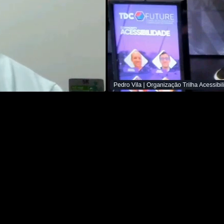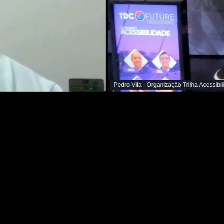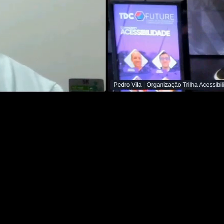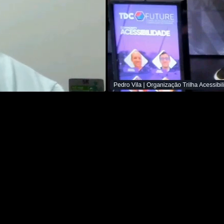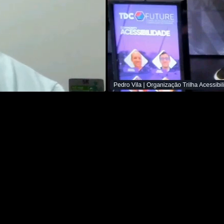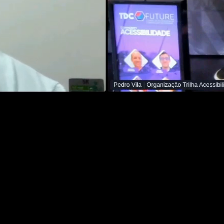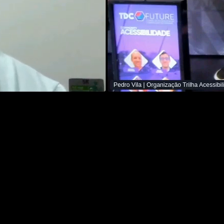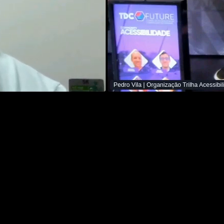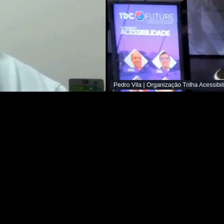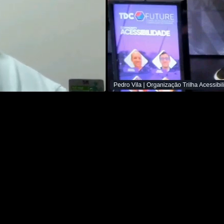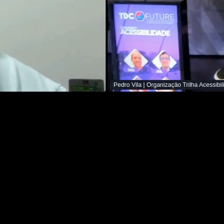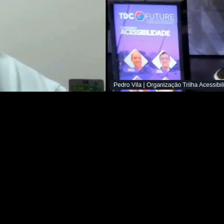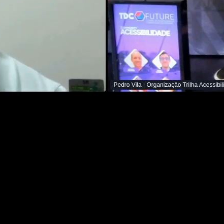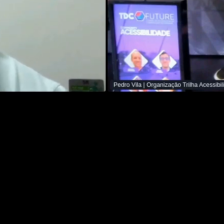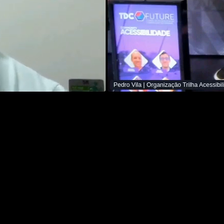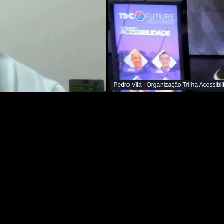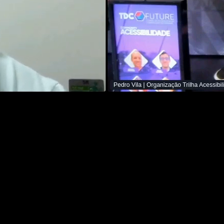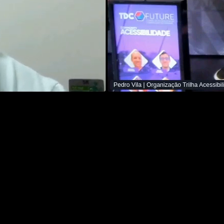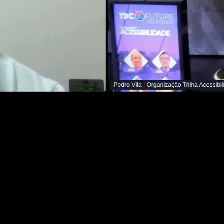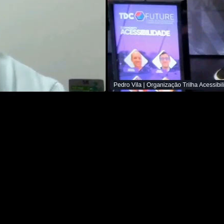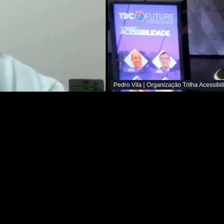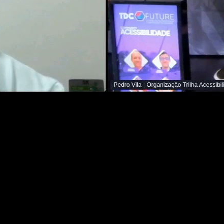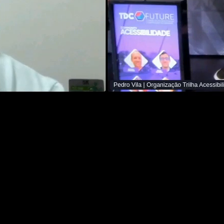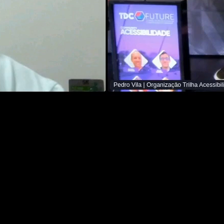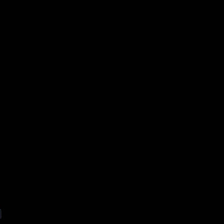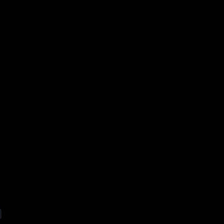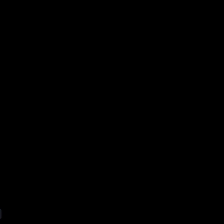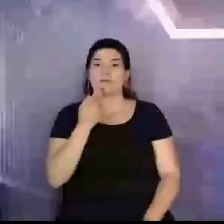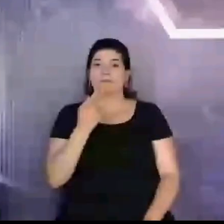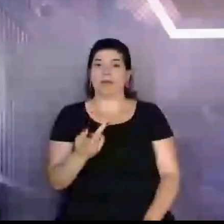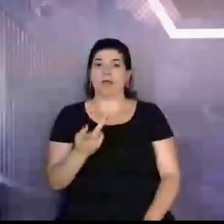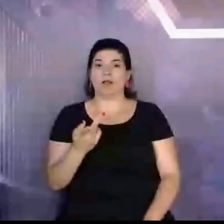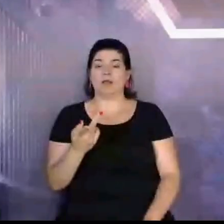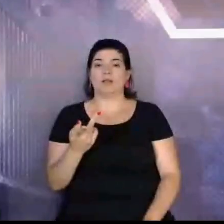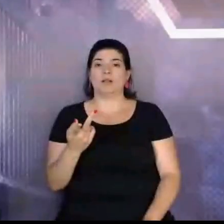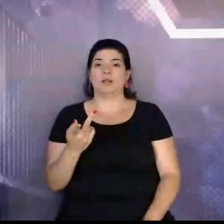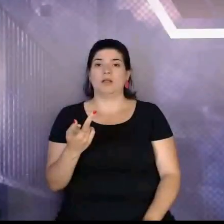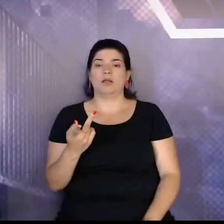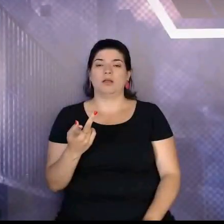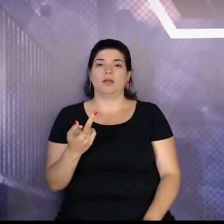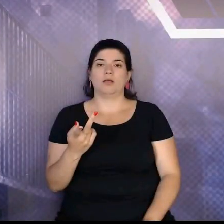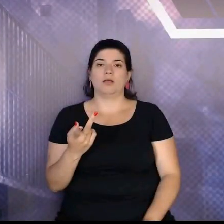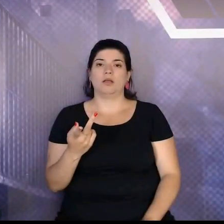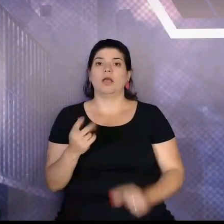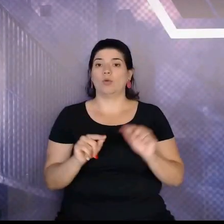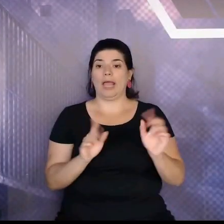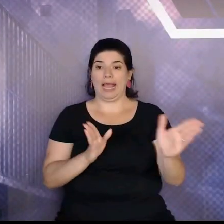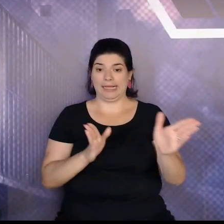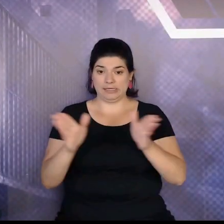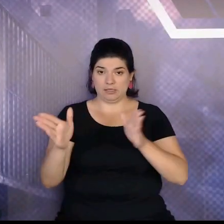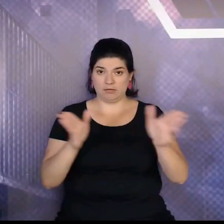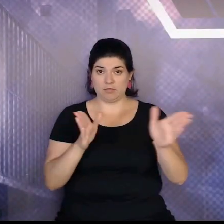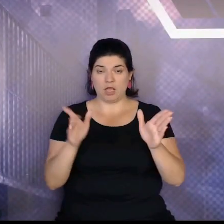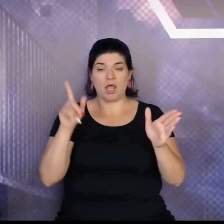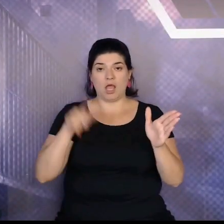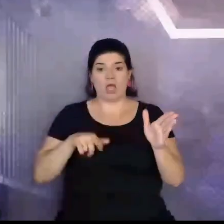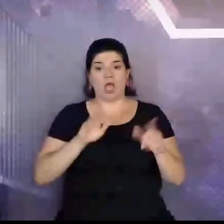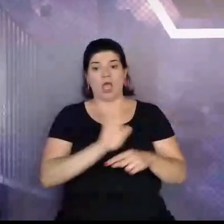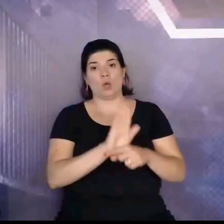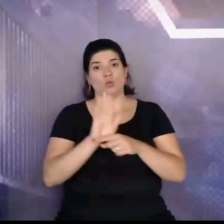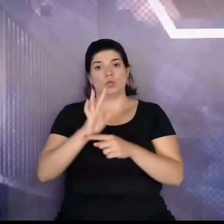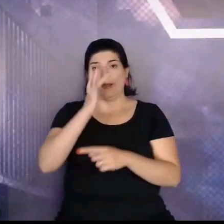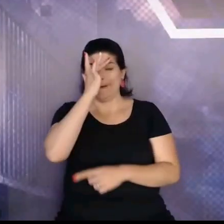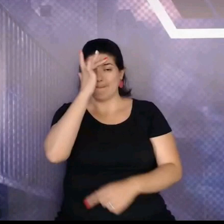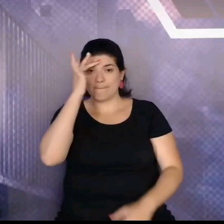todas as pessoas, a gente muda um pouco essa ótica, né, de que a acessibilidade ela vai ajudar pessoas